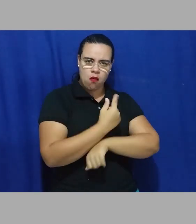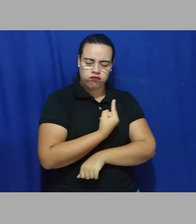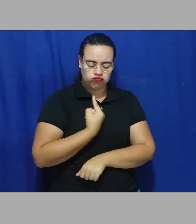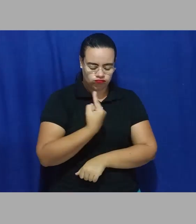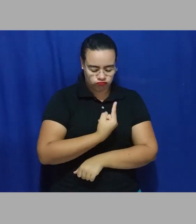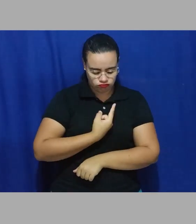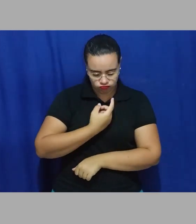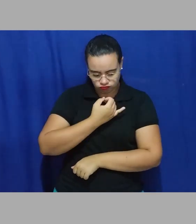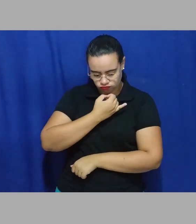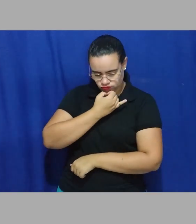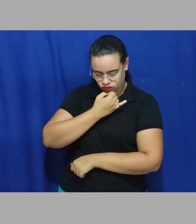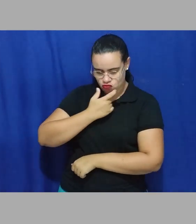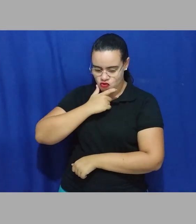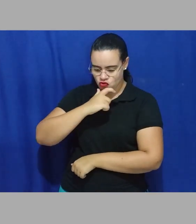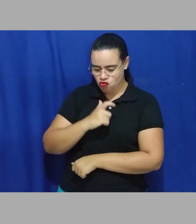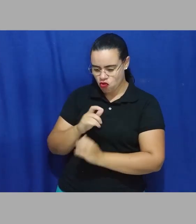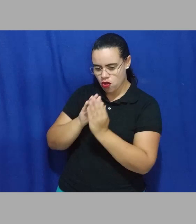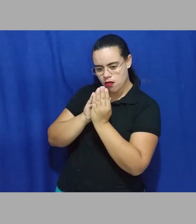um homem trans.